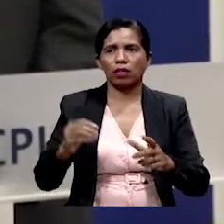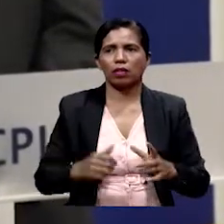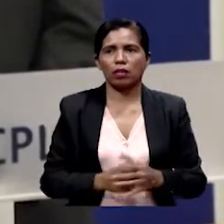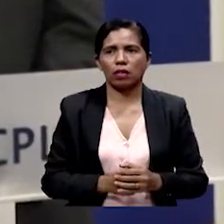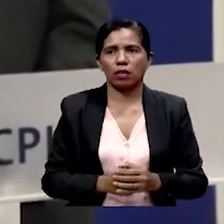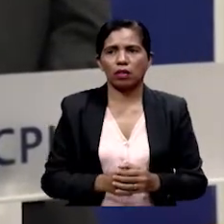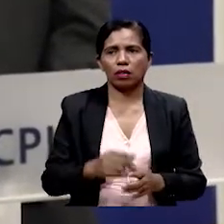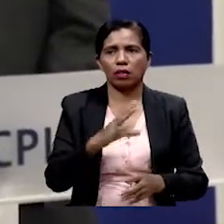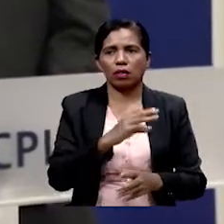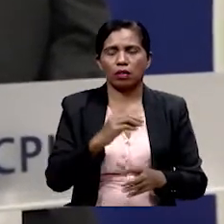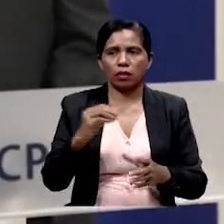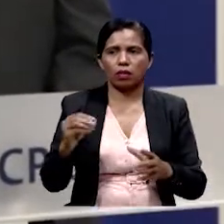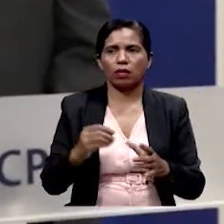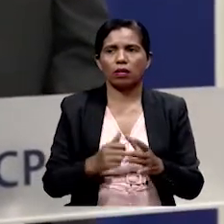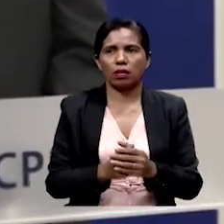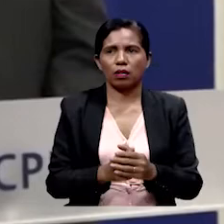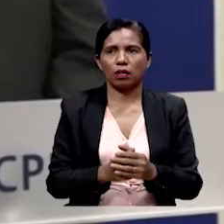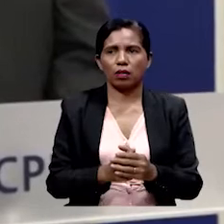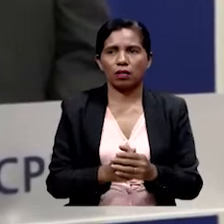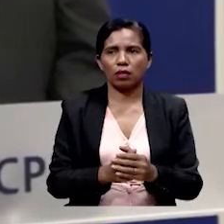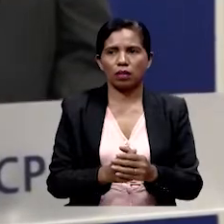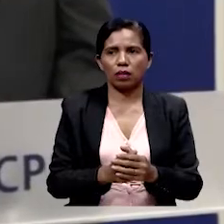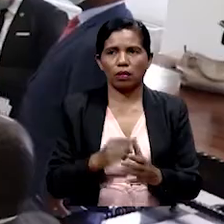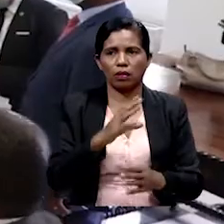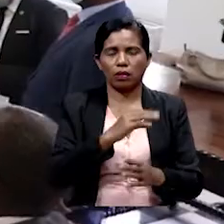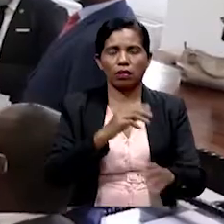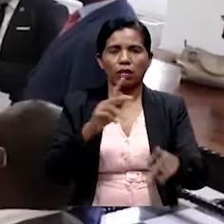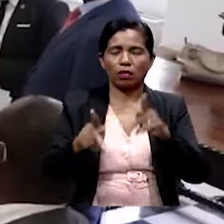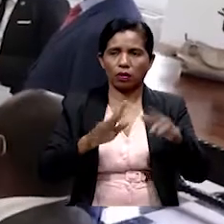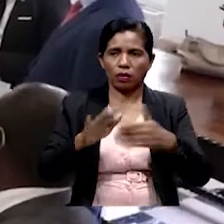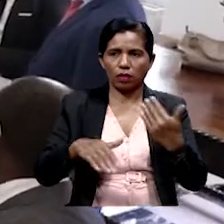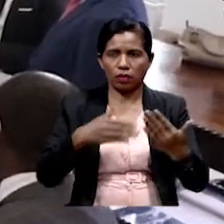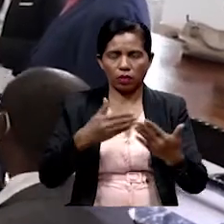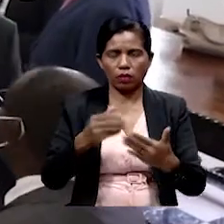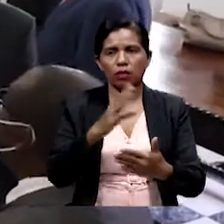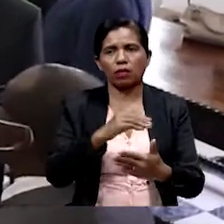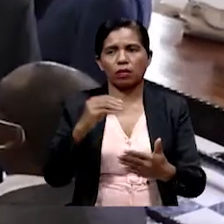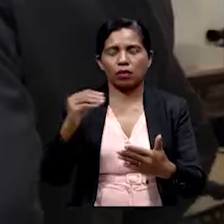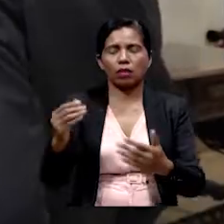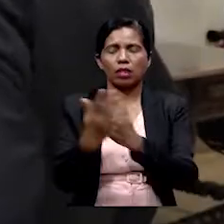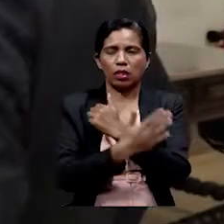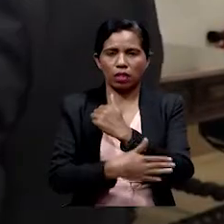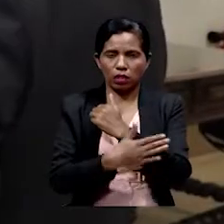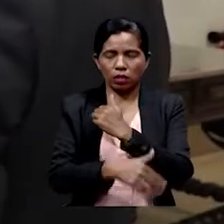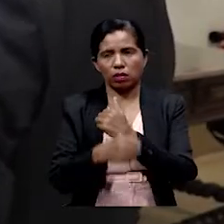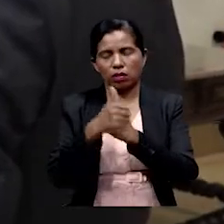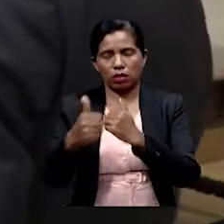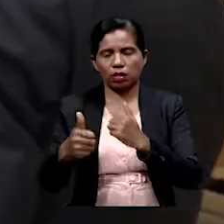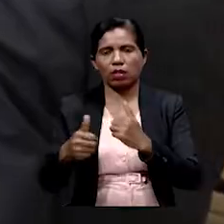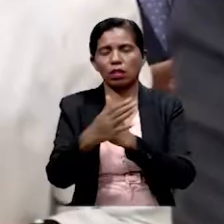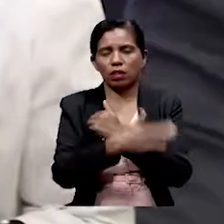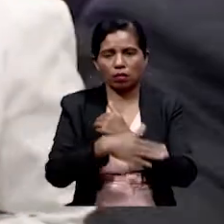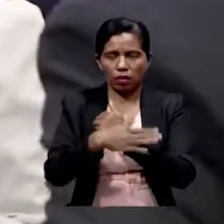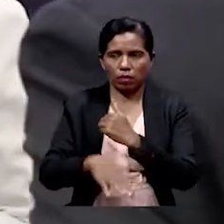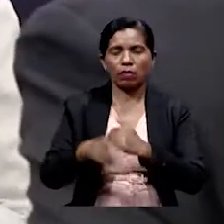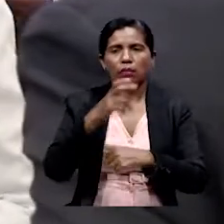os obstáculos à circulação dos povos e das comunidades dos países da língua portuguesa. Timor-Leste